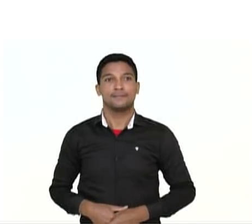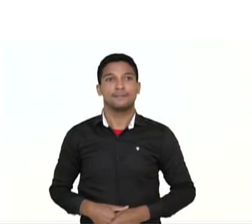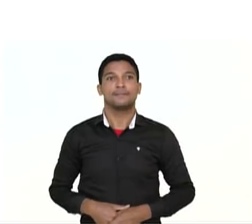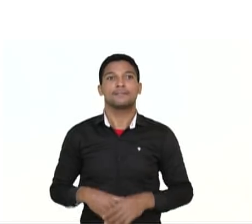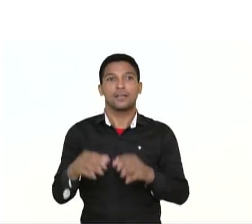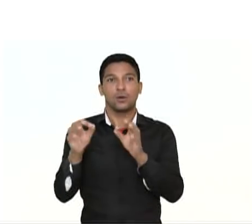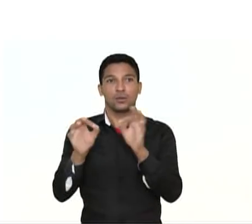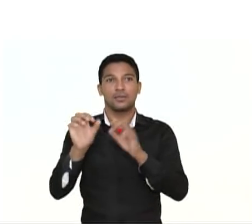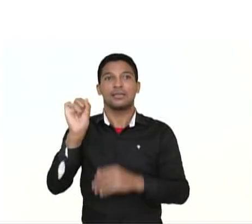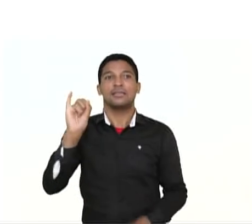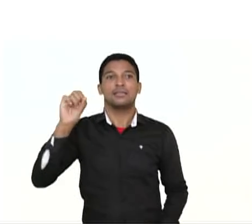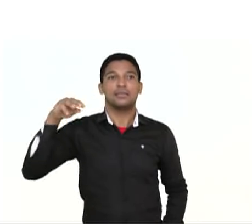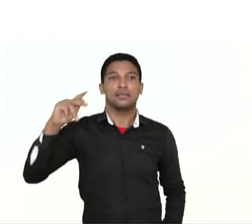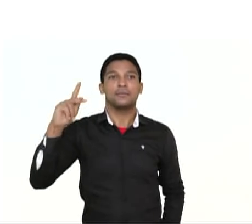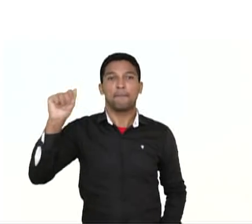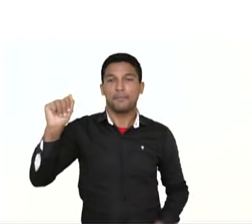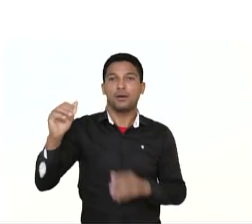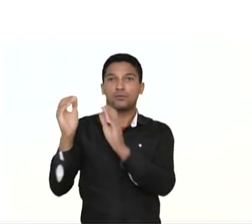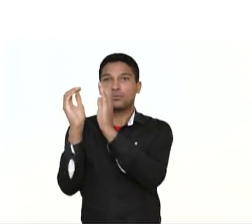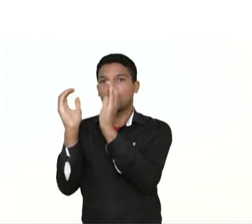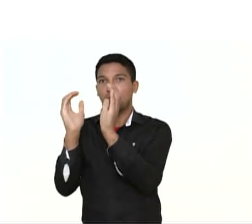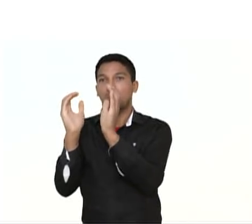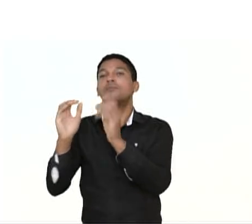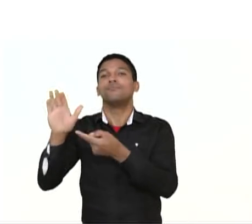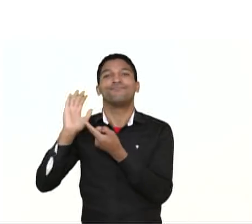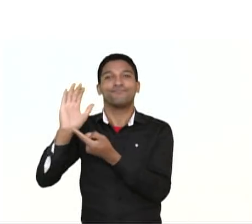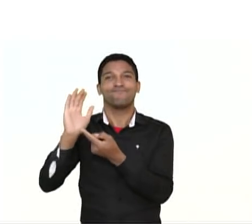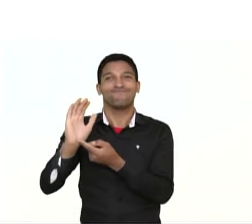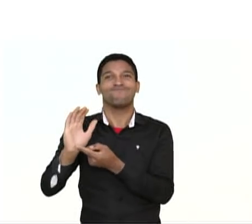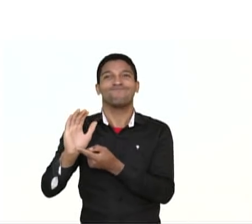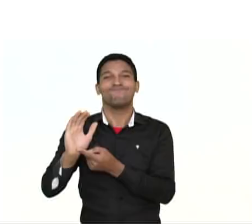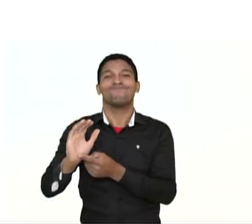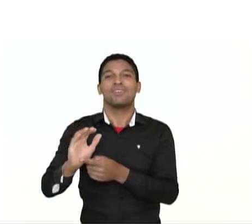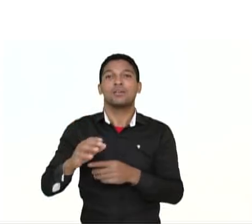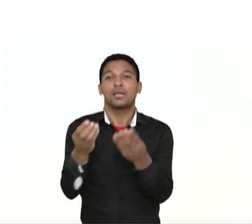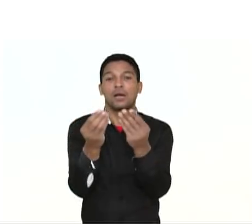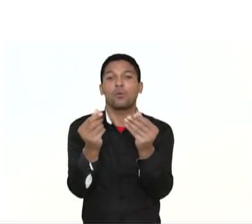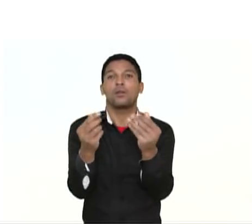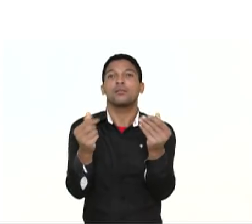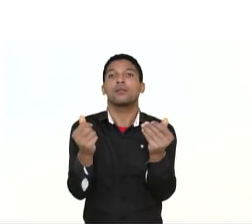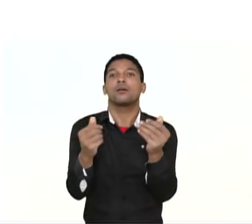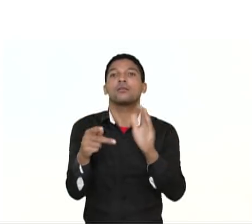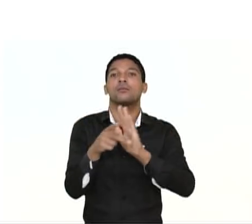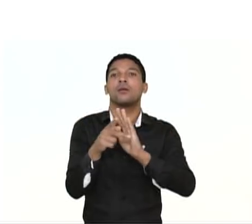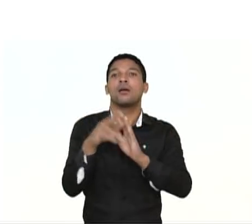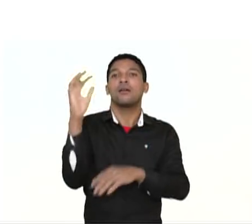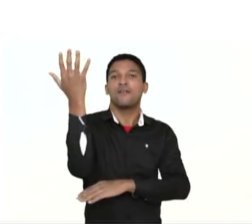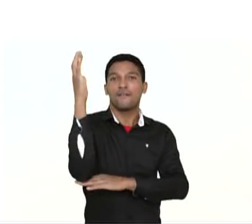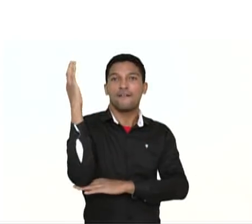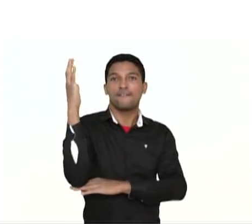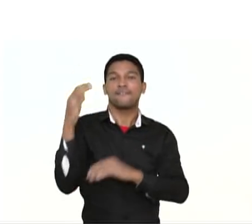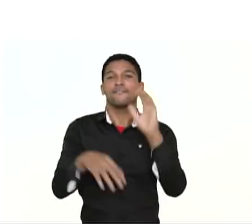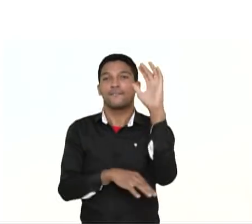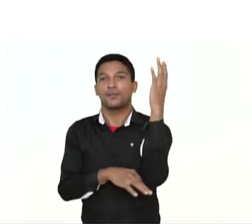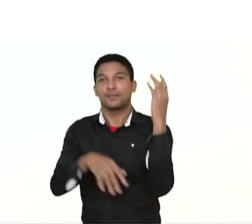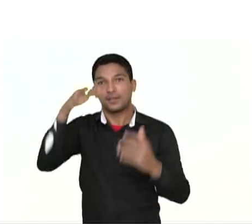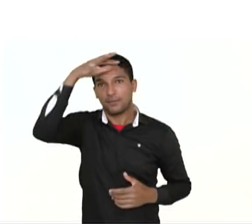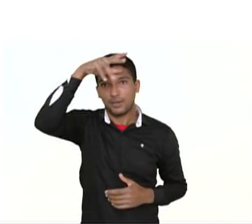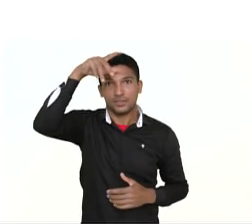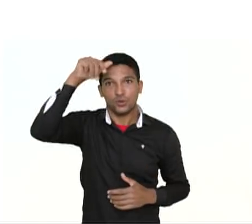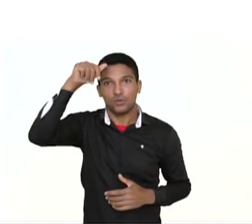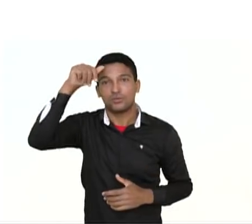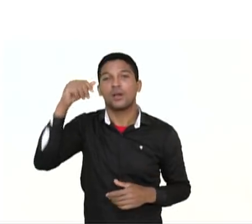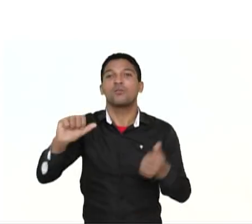não governamental brasileira. Na verdade, a qualidade dessas florestas está degradada por causa